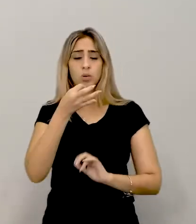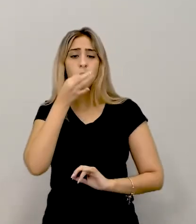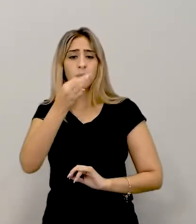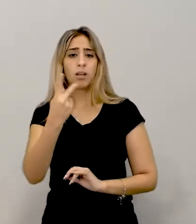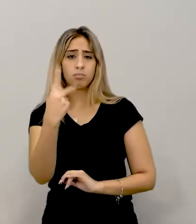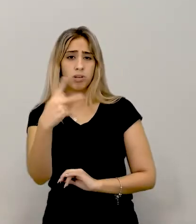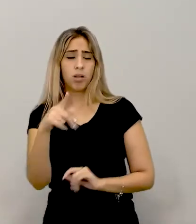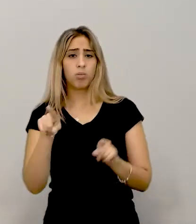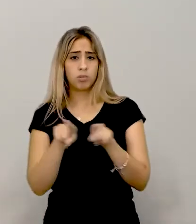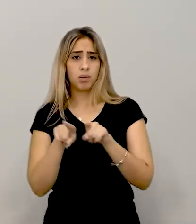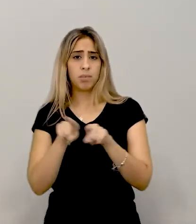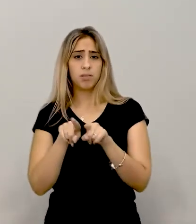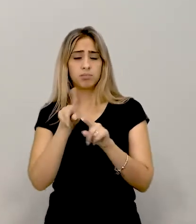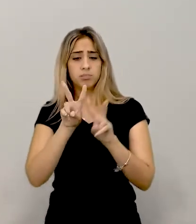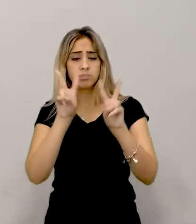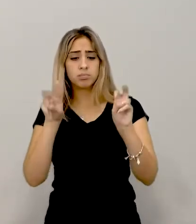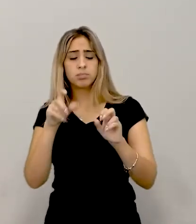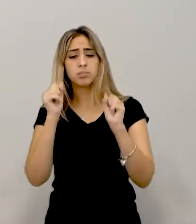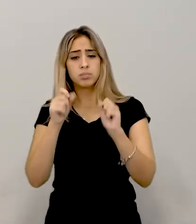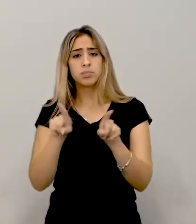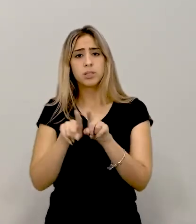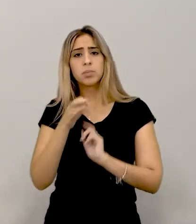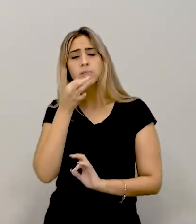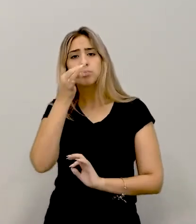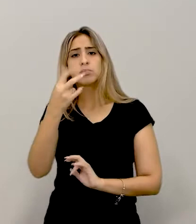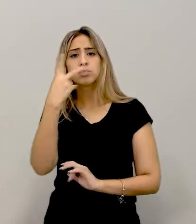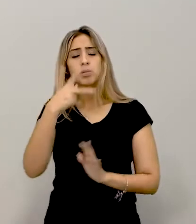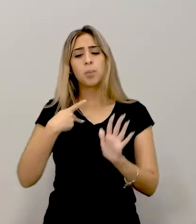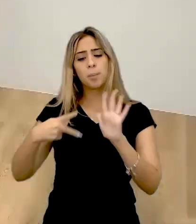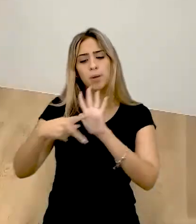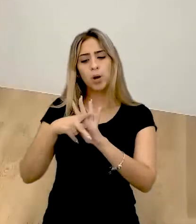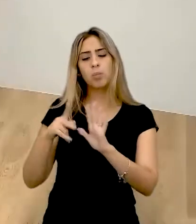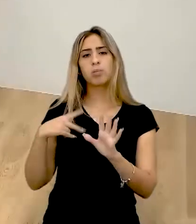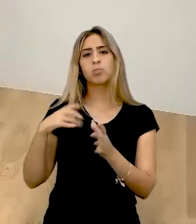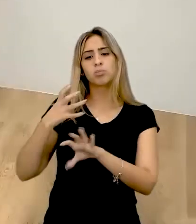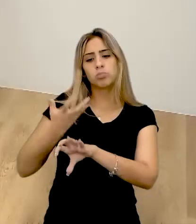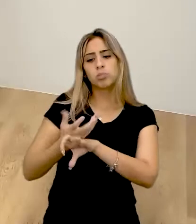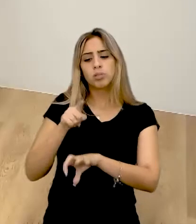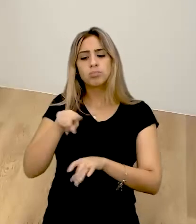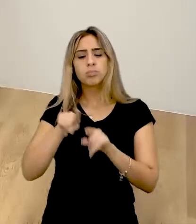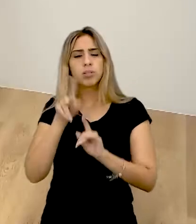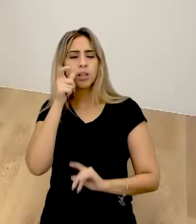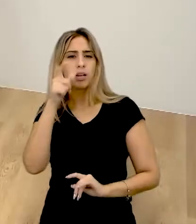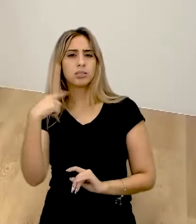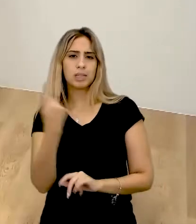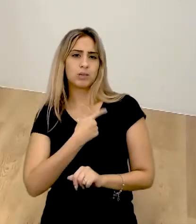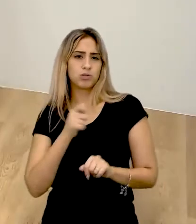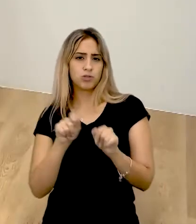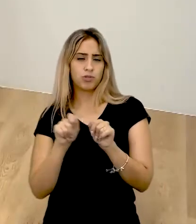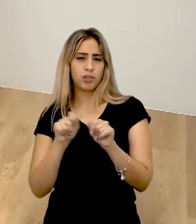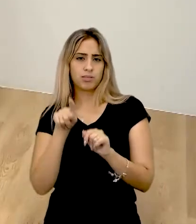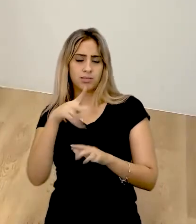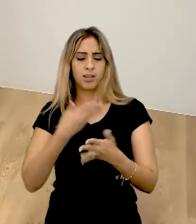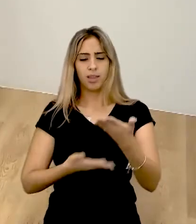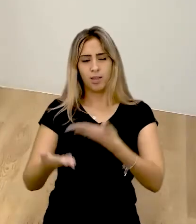acerca desta. E você pode até comentar em cima do seu próprio componente. Acho que é bem interessante também a gente fazer, né? Sim. Essa